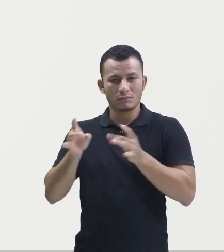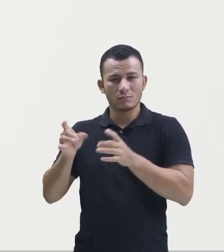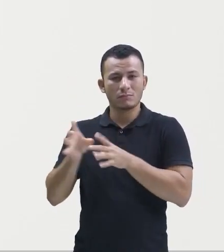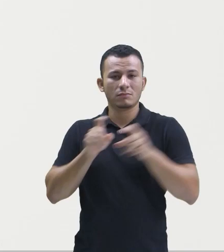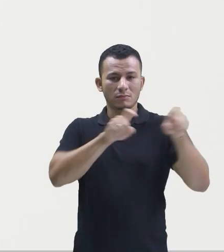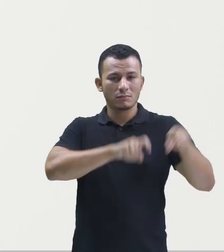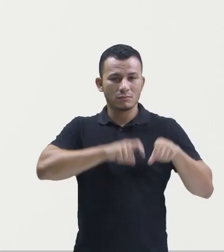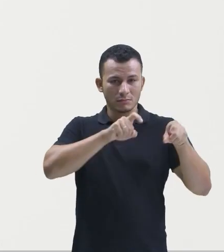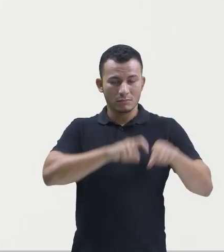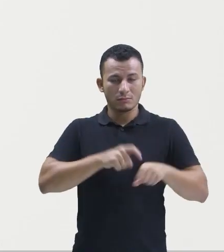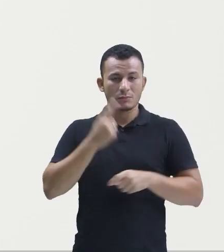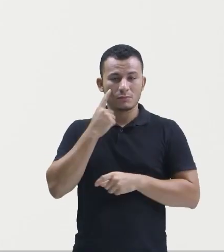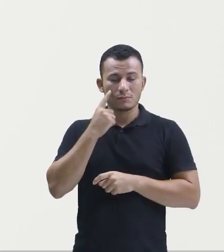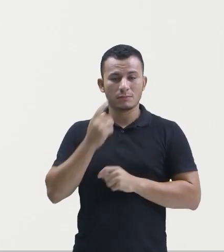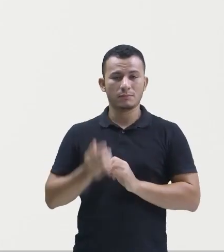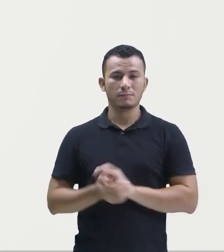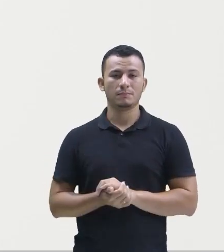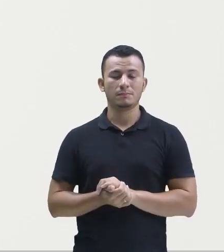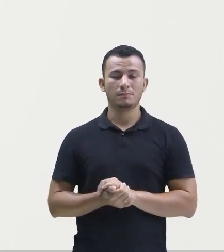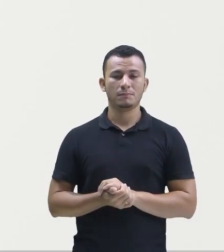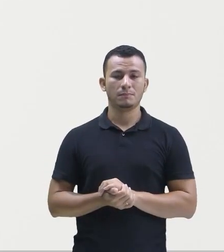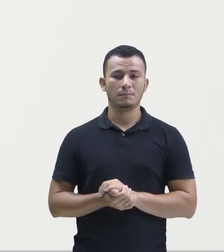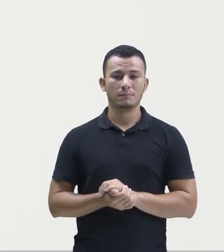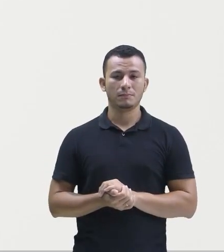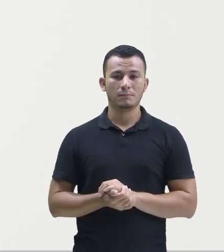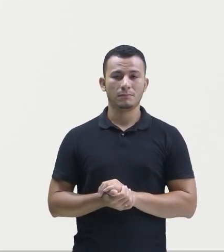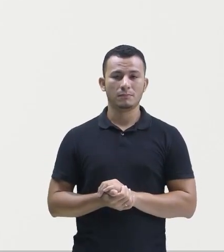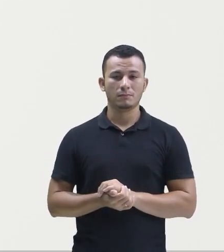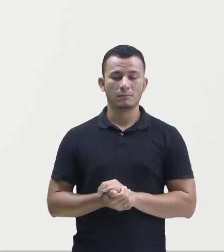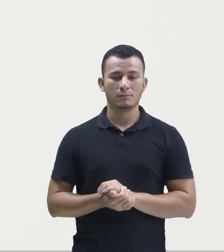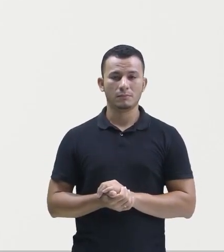zona rural. Vamos lá, continuando.